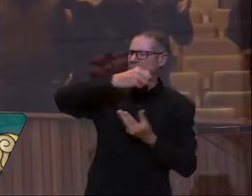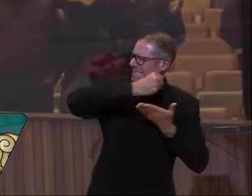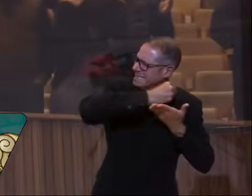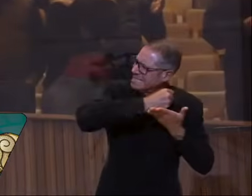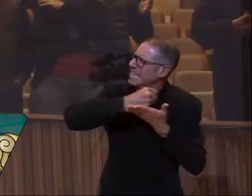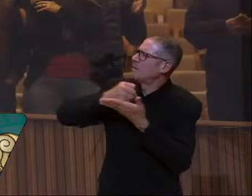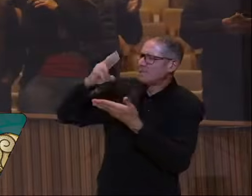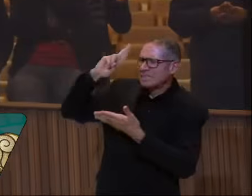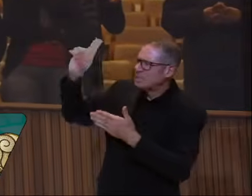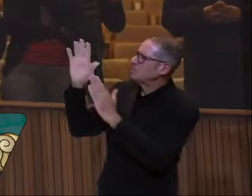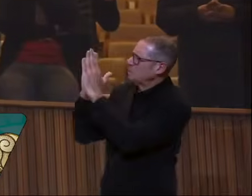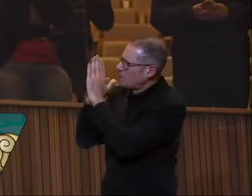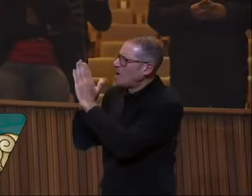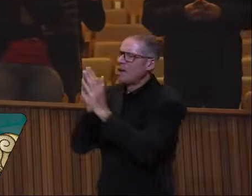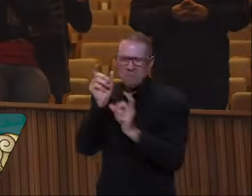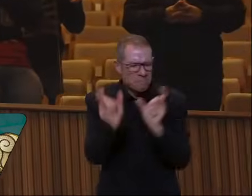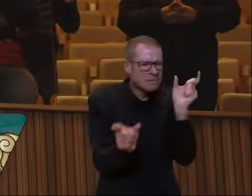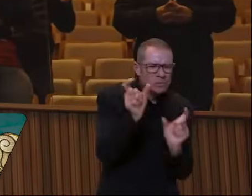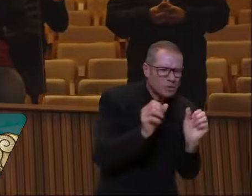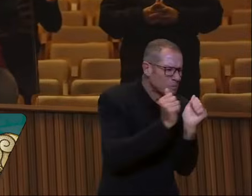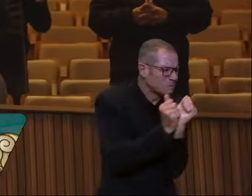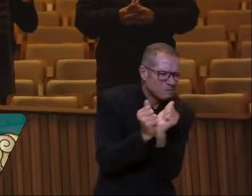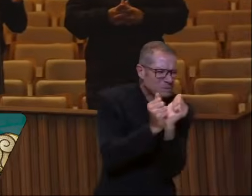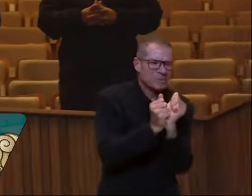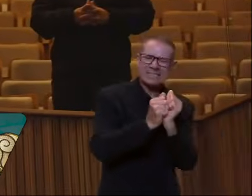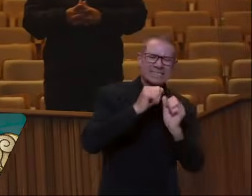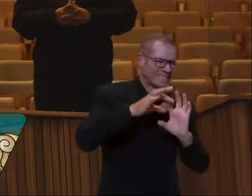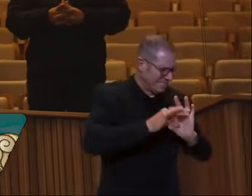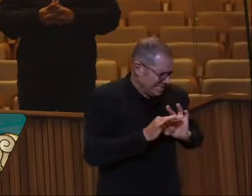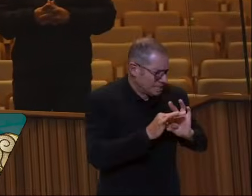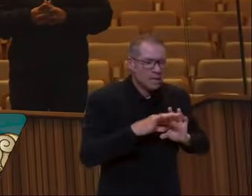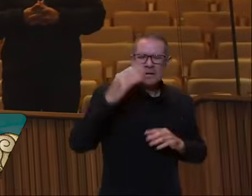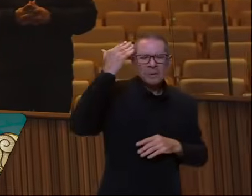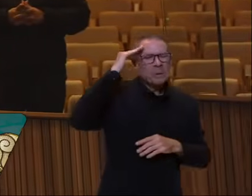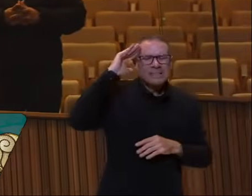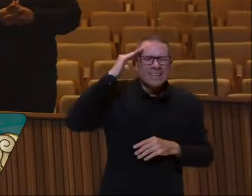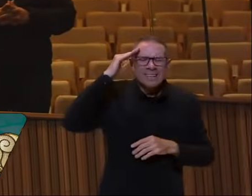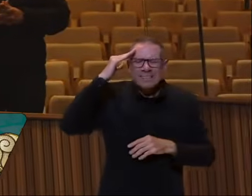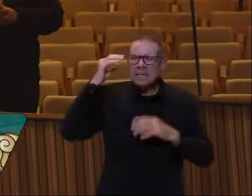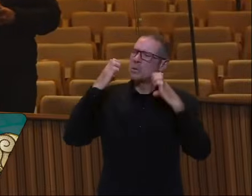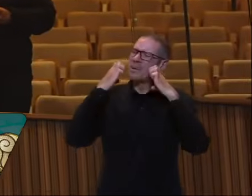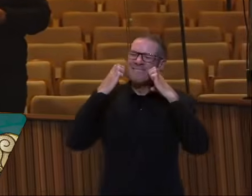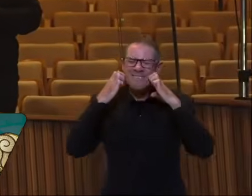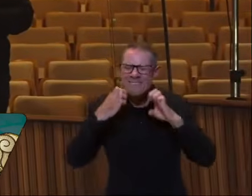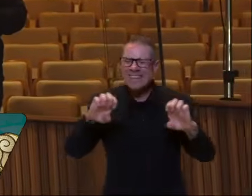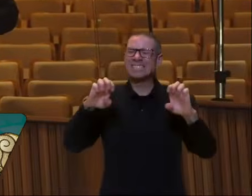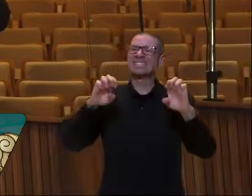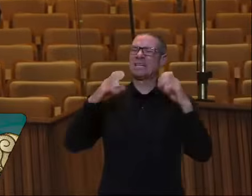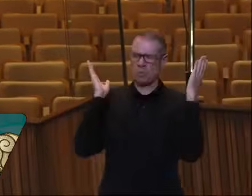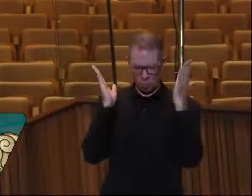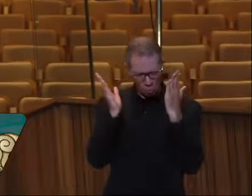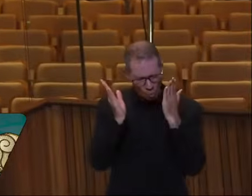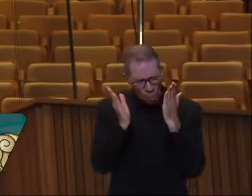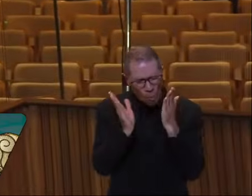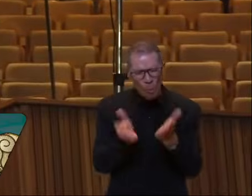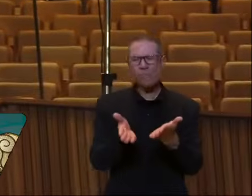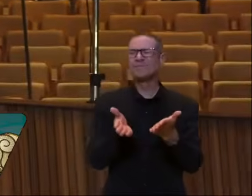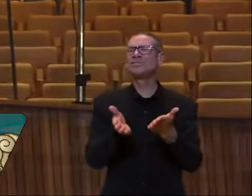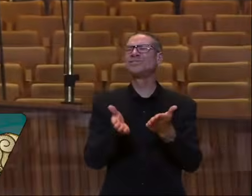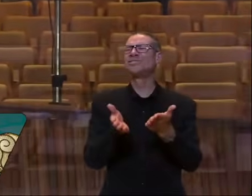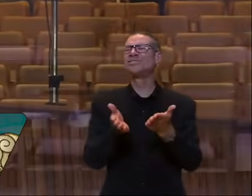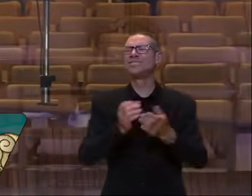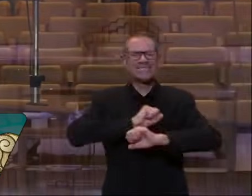Tem pessoas que são prisioneiras porque não entenderam a mensagem do Evangelho. Que hoje ela